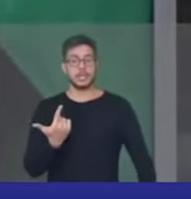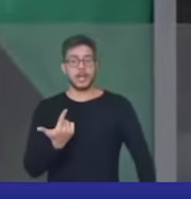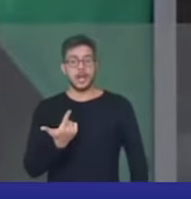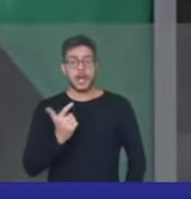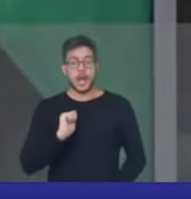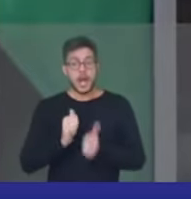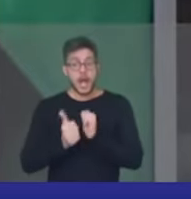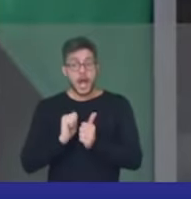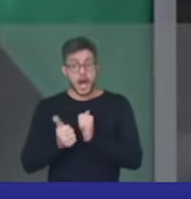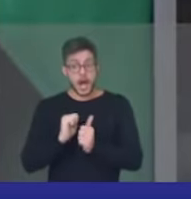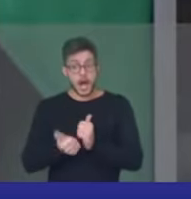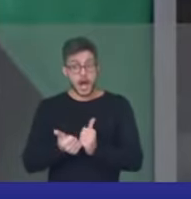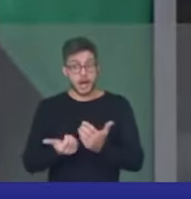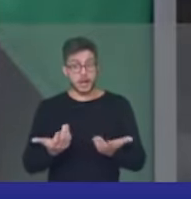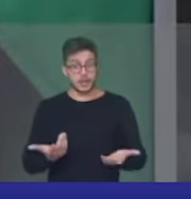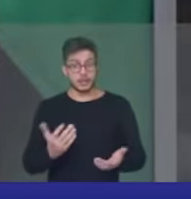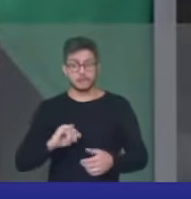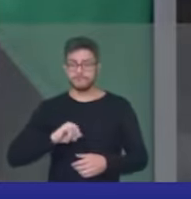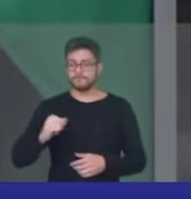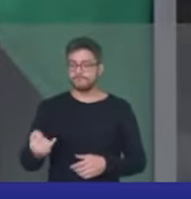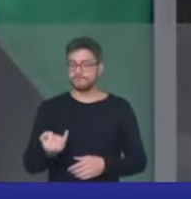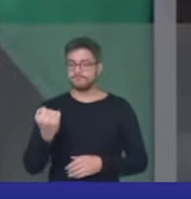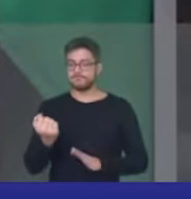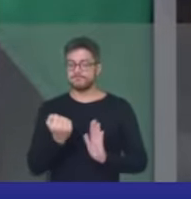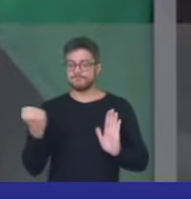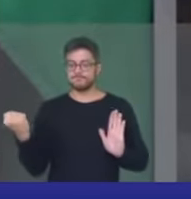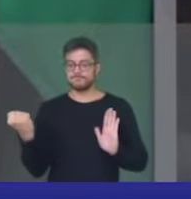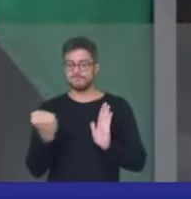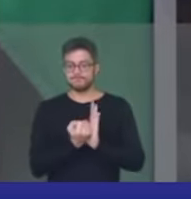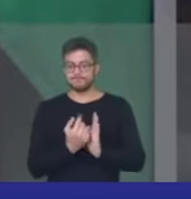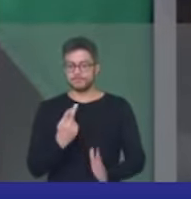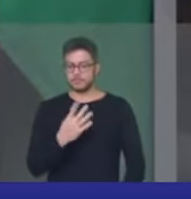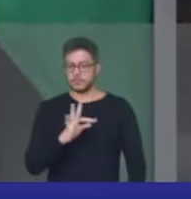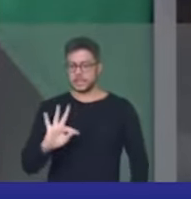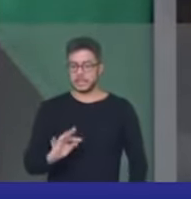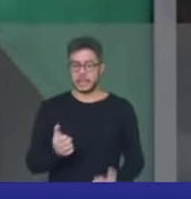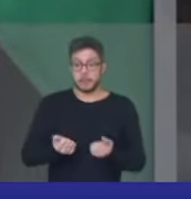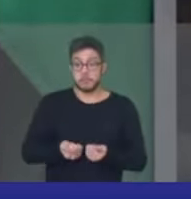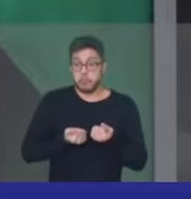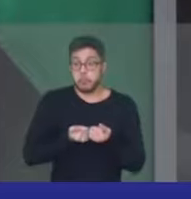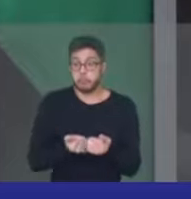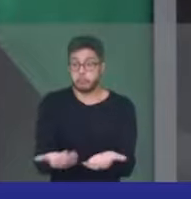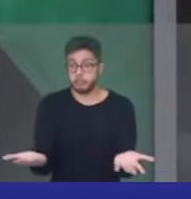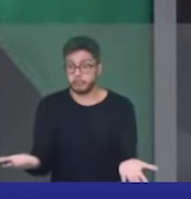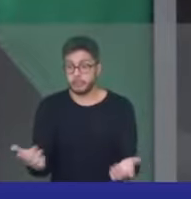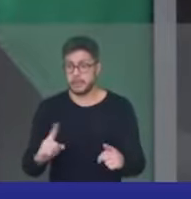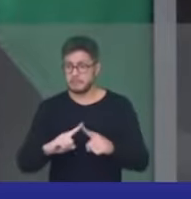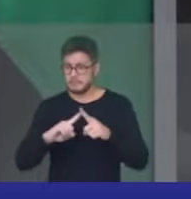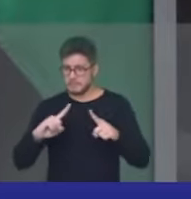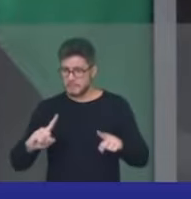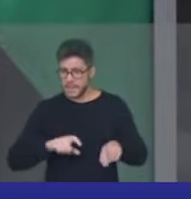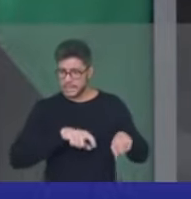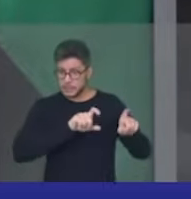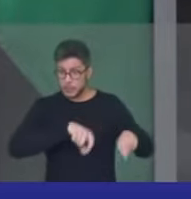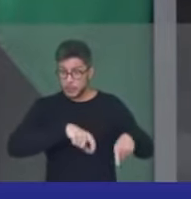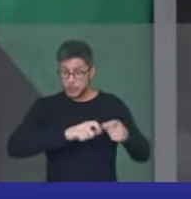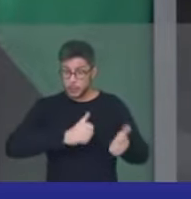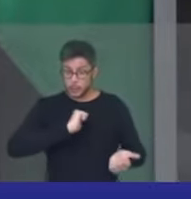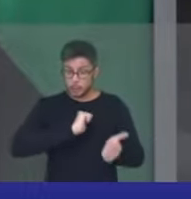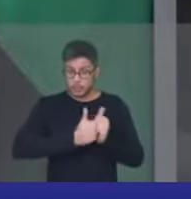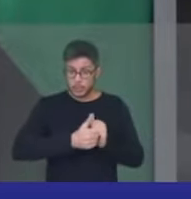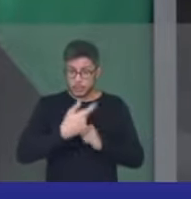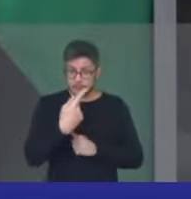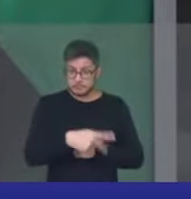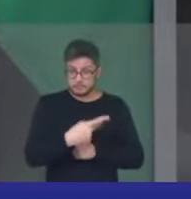General do governo do PT para distribuir mas ele não tá nem a pro produtor de arroz brasileiro